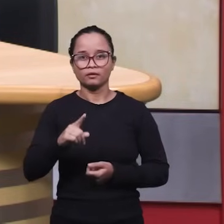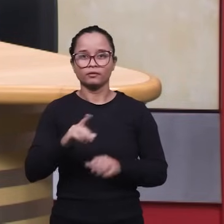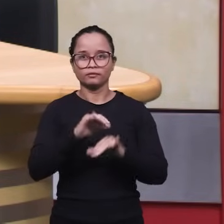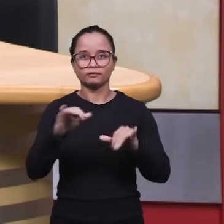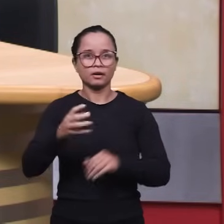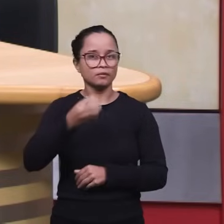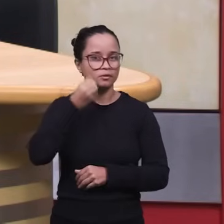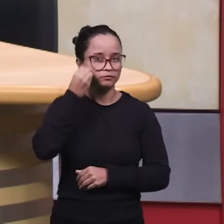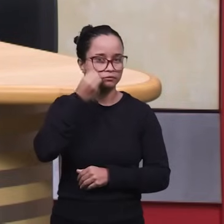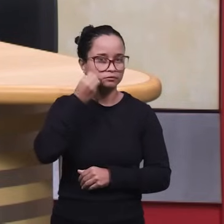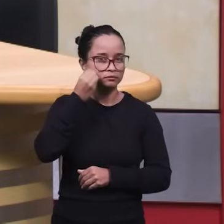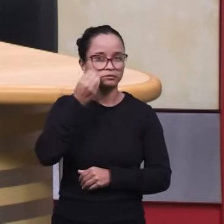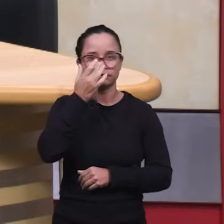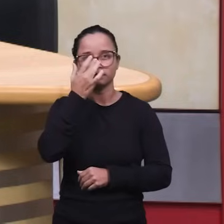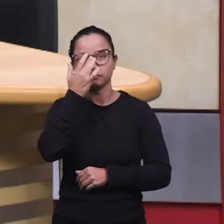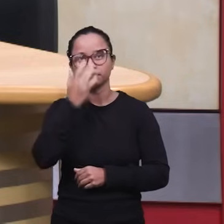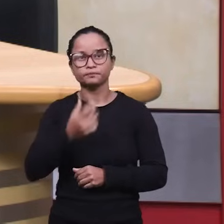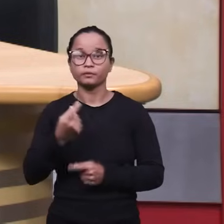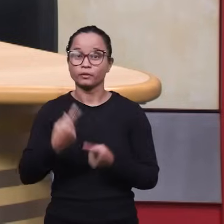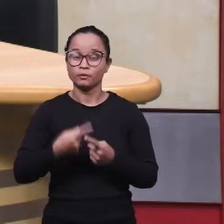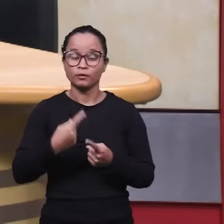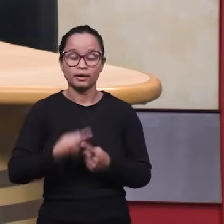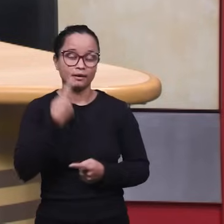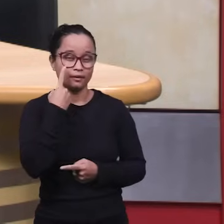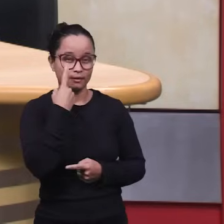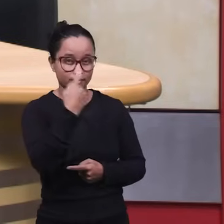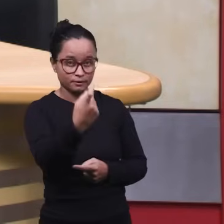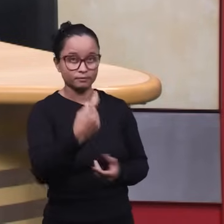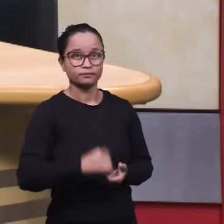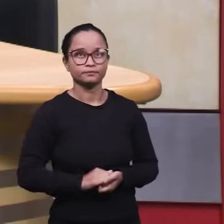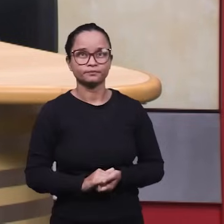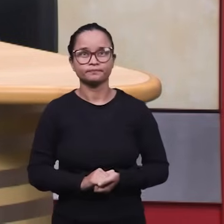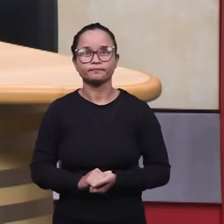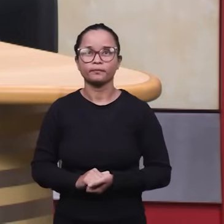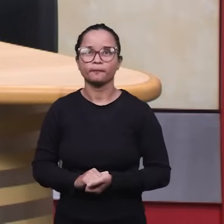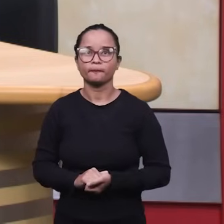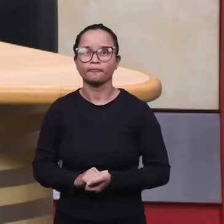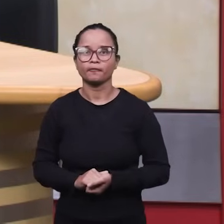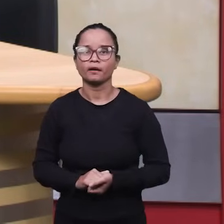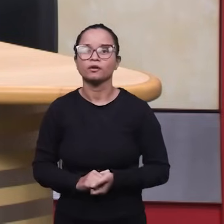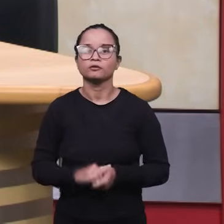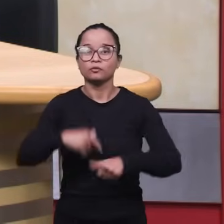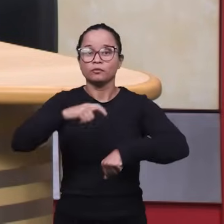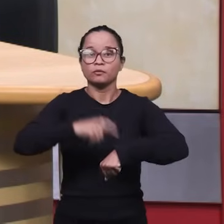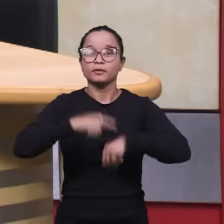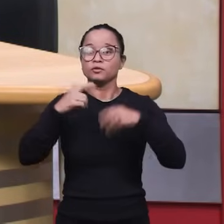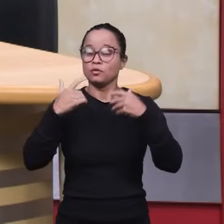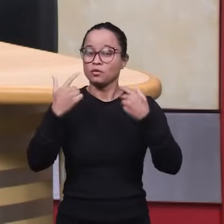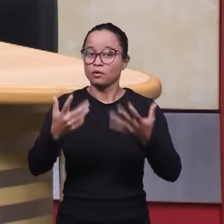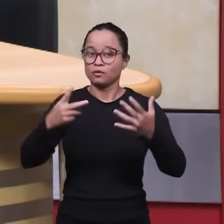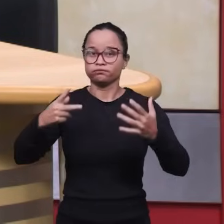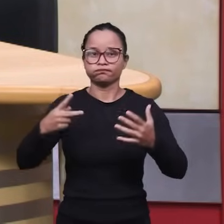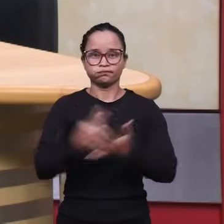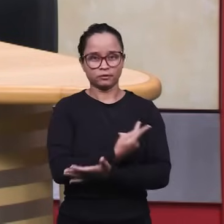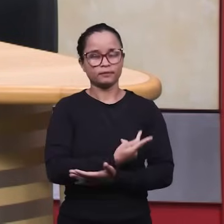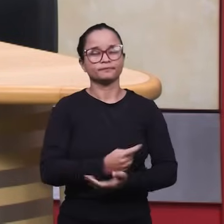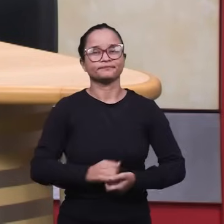contar uma experiência, porque eu acho muito interessante pelo fato de quando aconteceu.